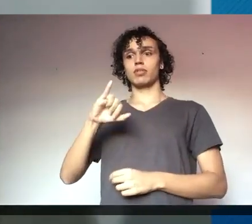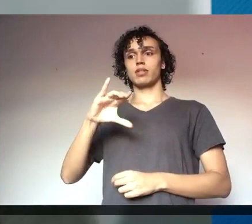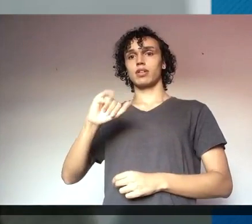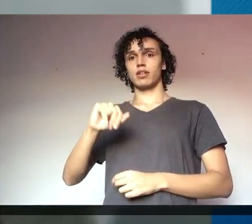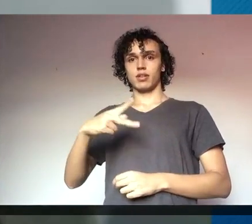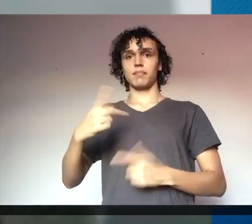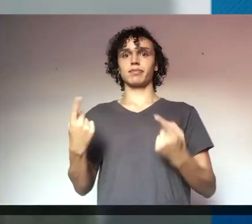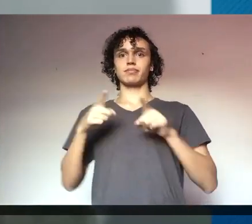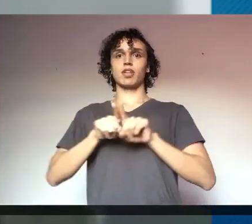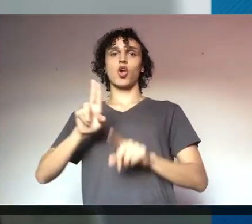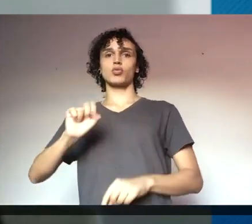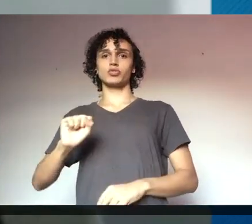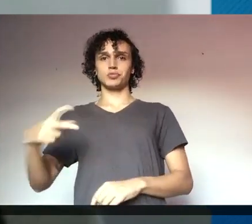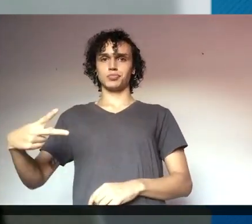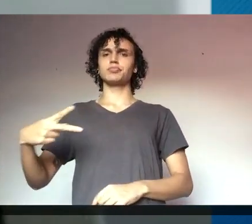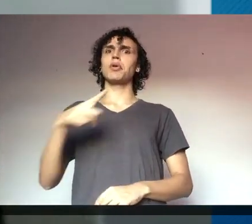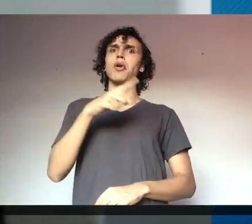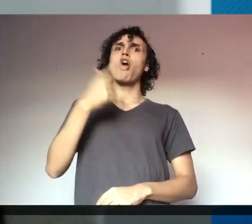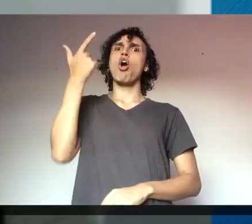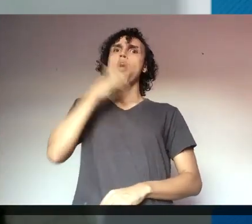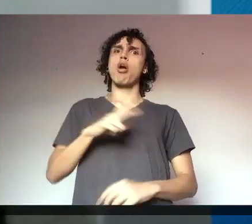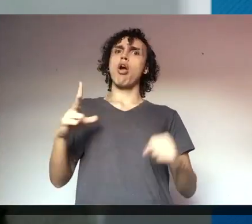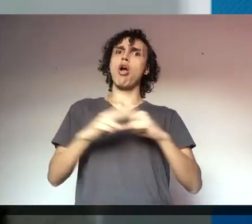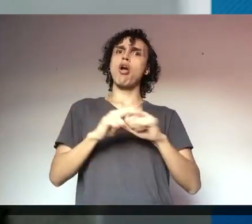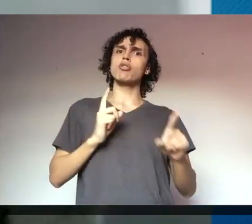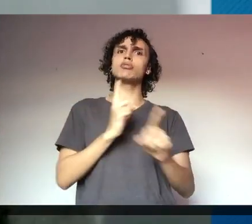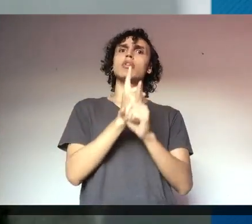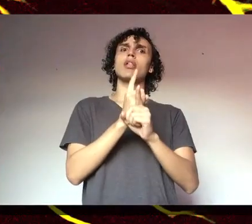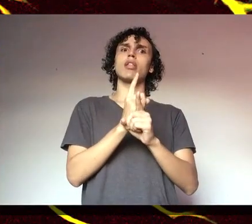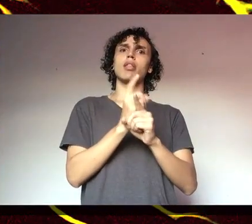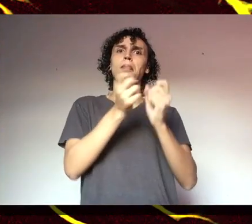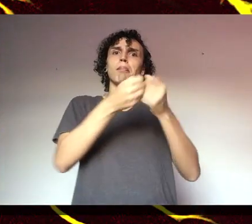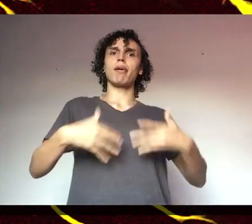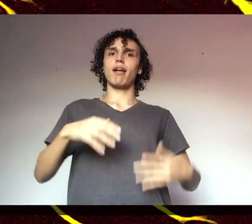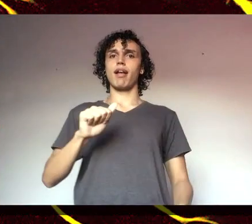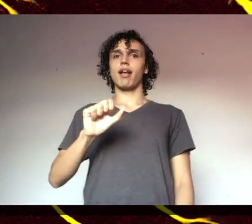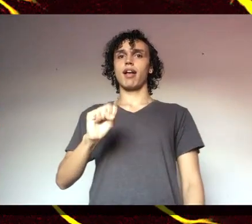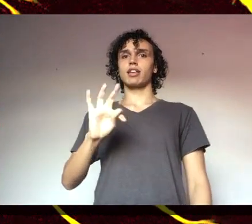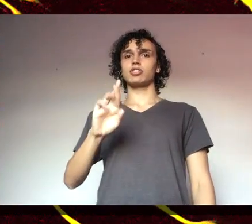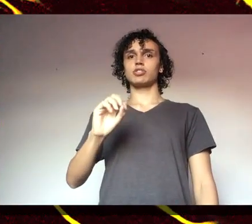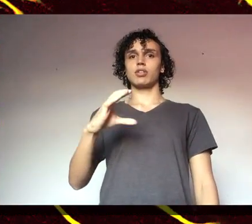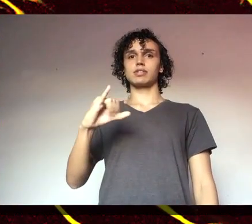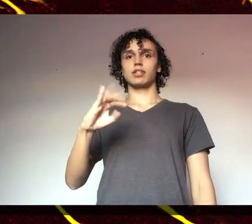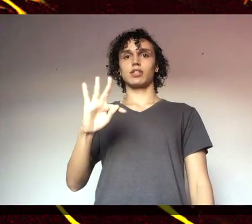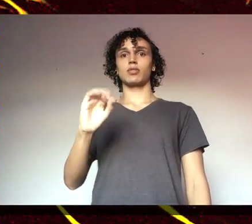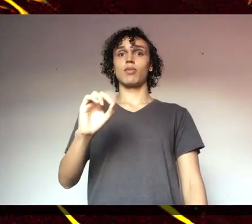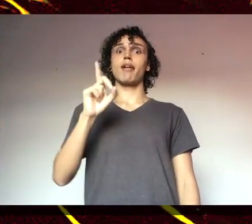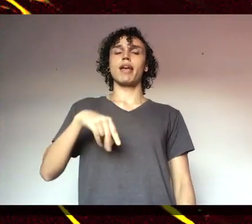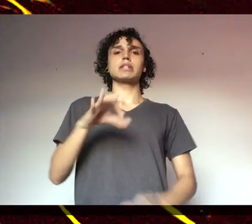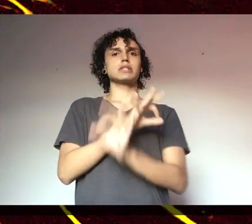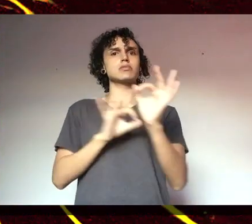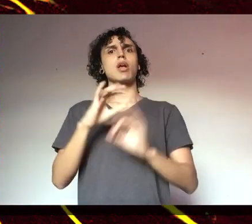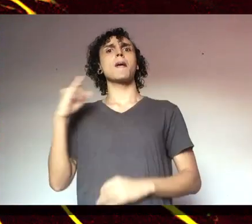pessoal da Unicamp e da USP, eles conseguiram encontrar o vírus infectando os astrócitos, que são umas células